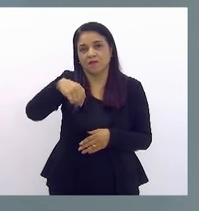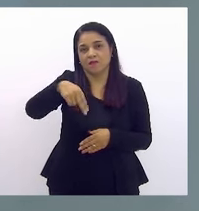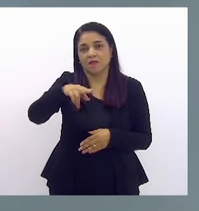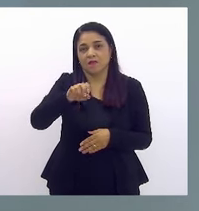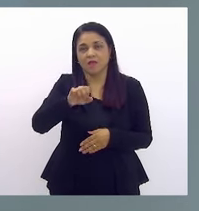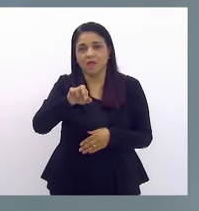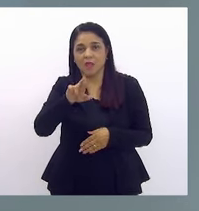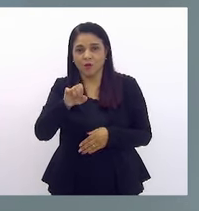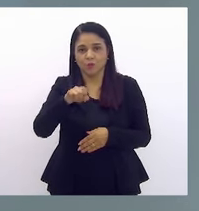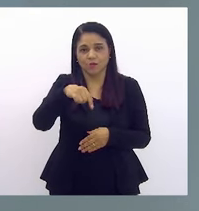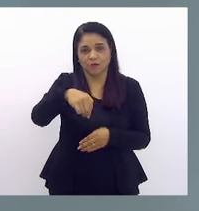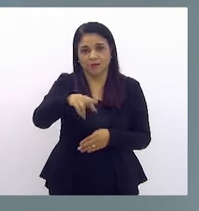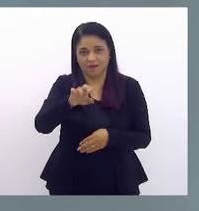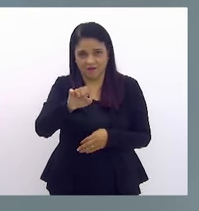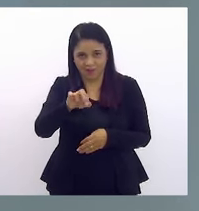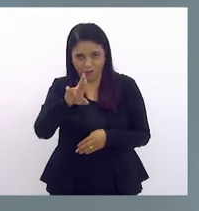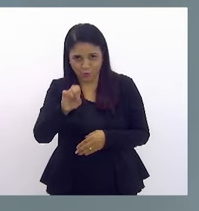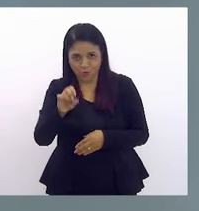Segue.